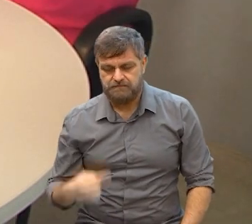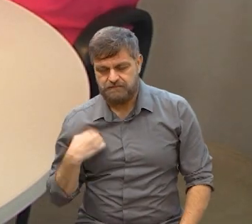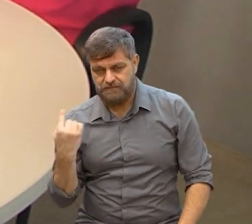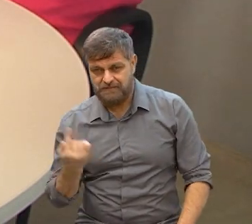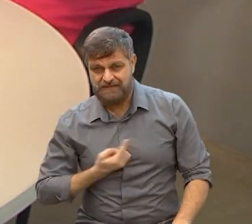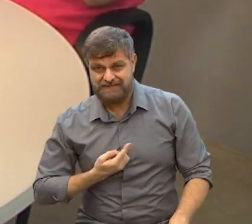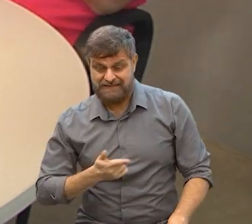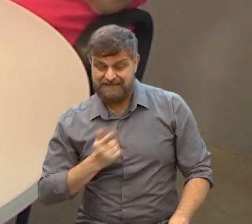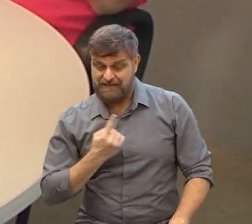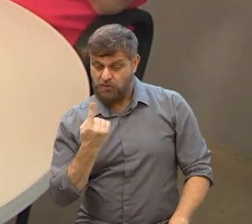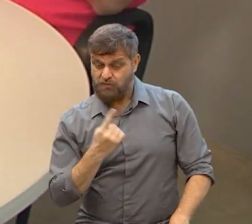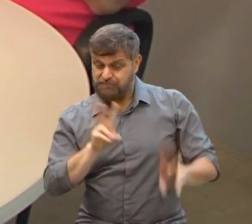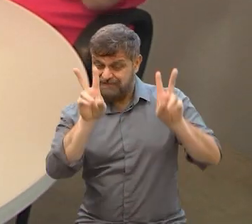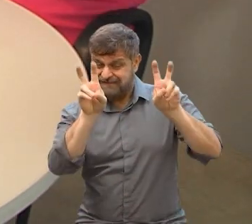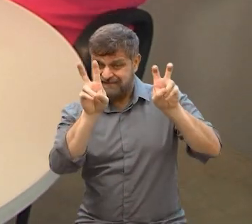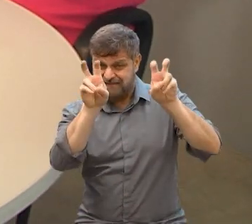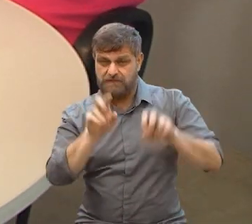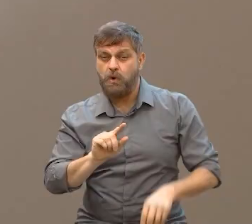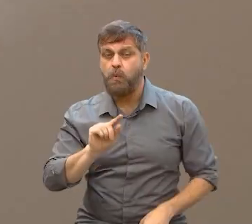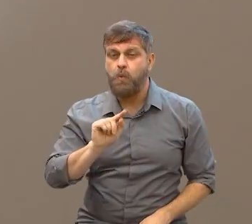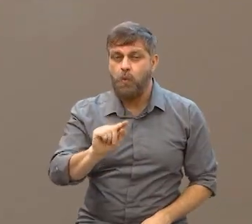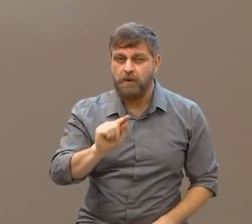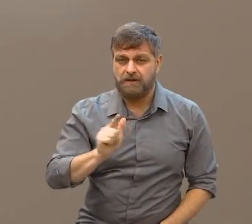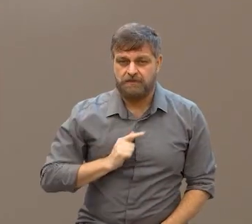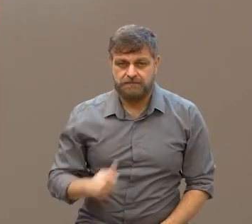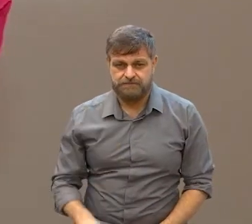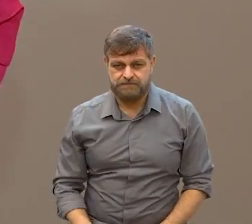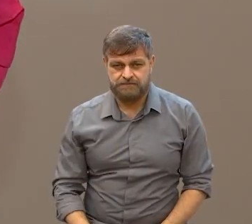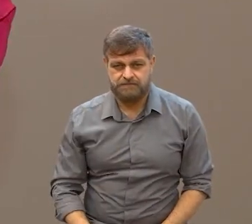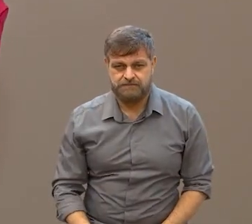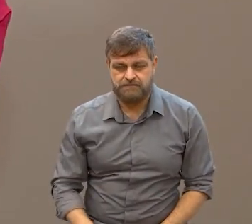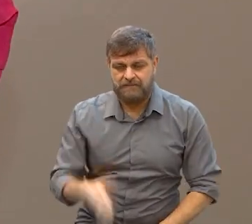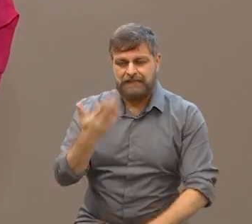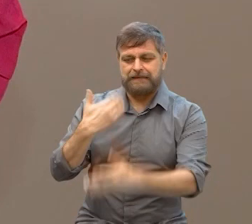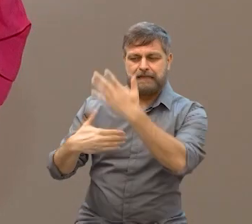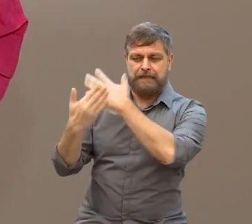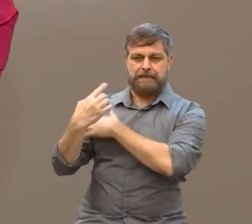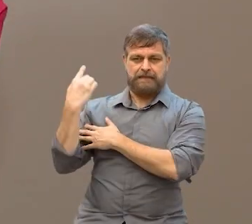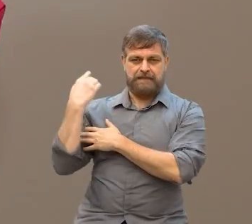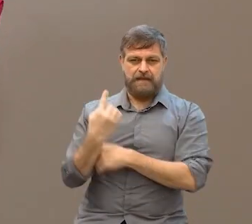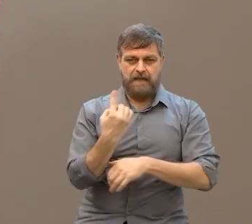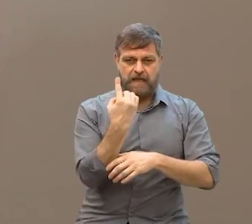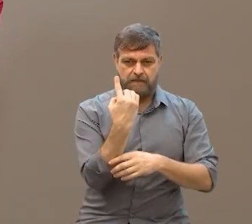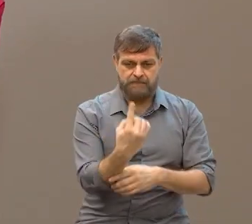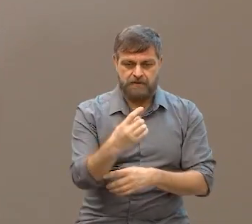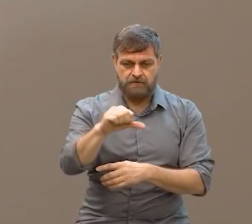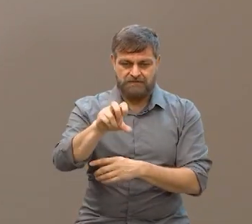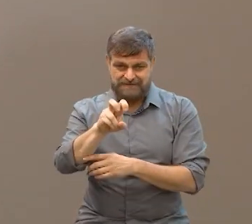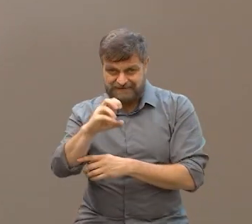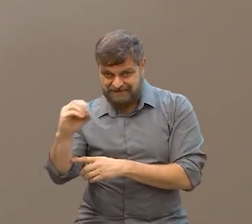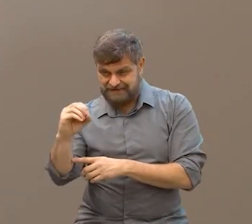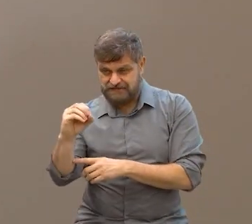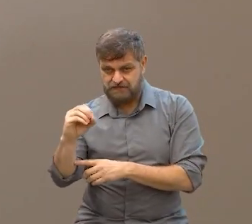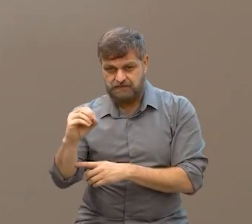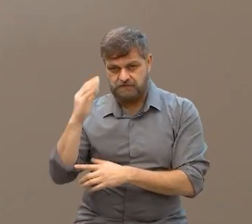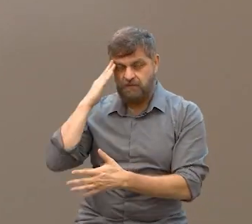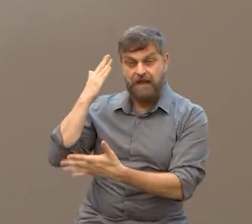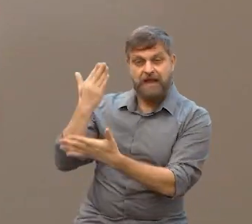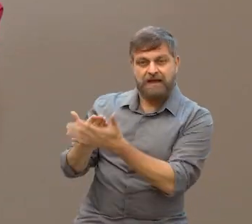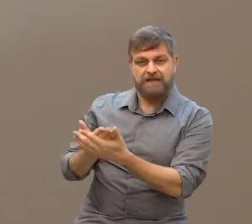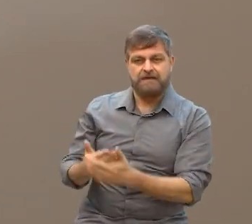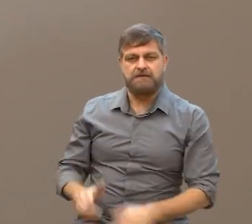tem a grande questão, né? Lá em 1950, né, Bloom, que é um